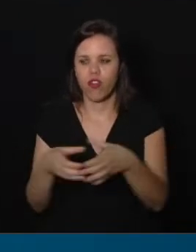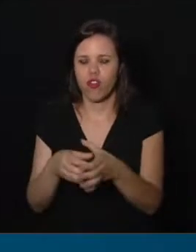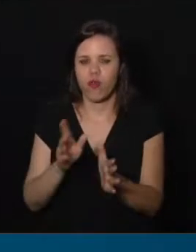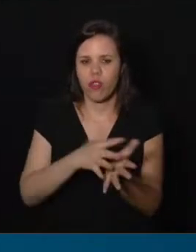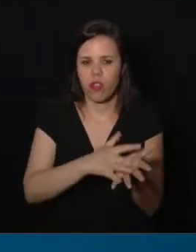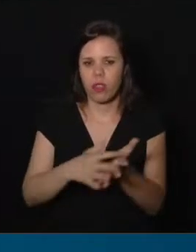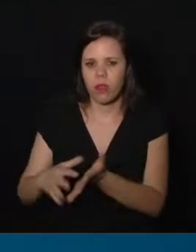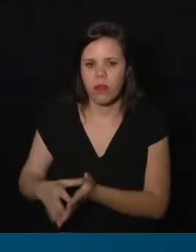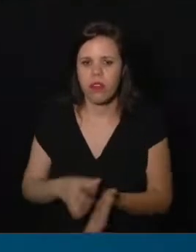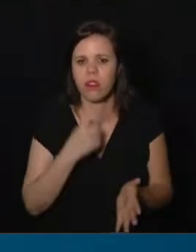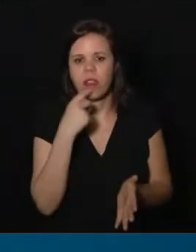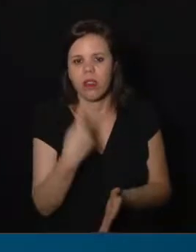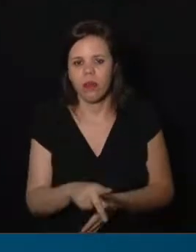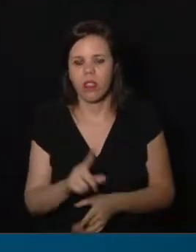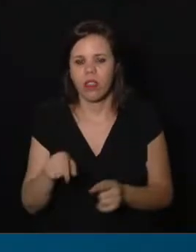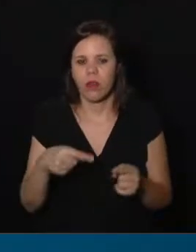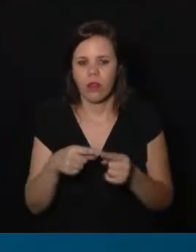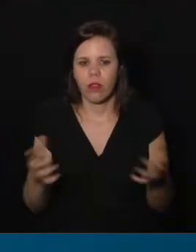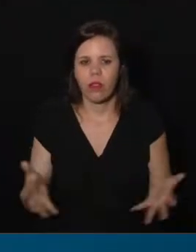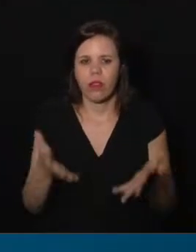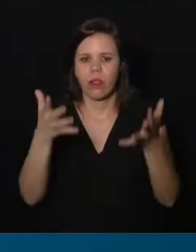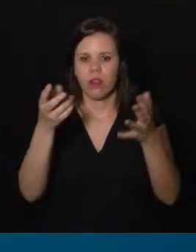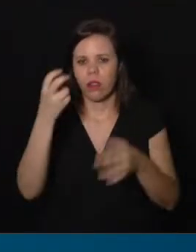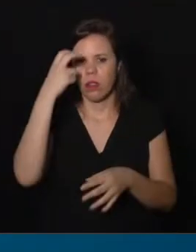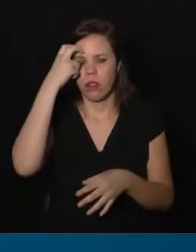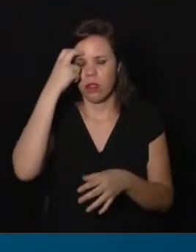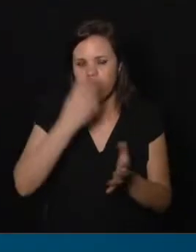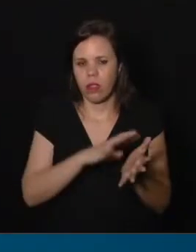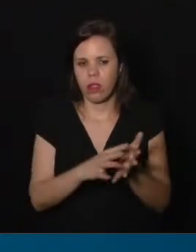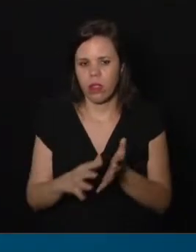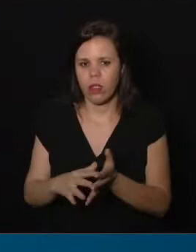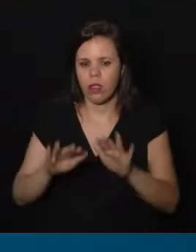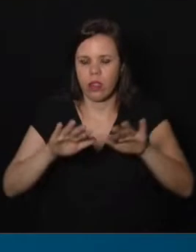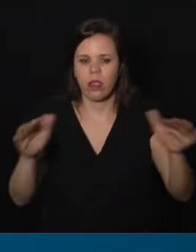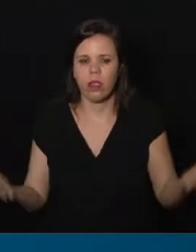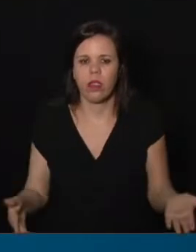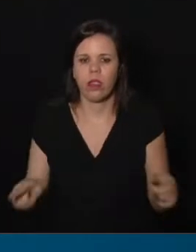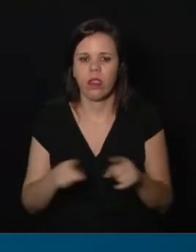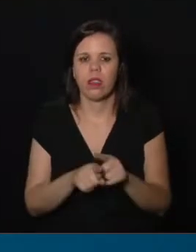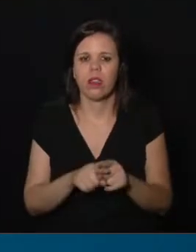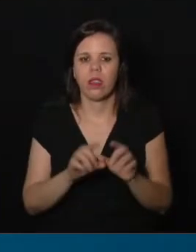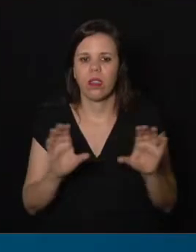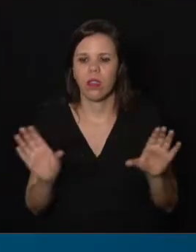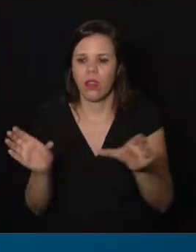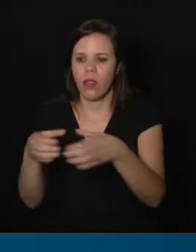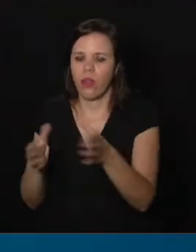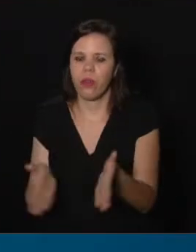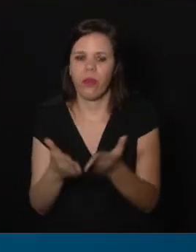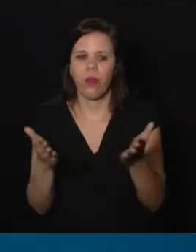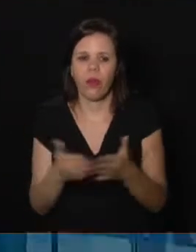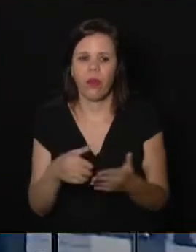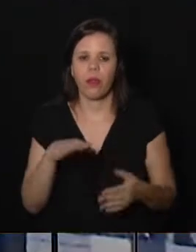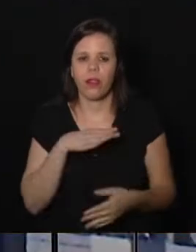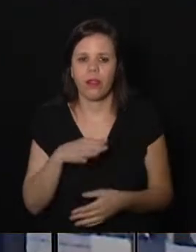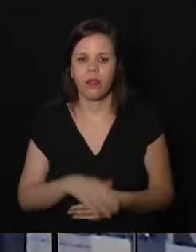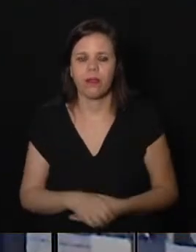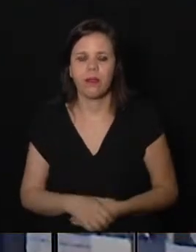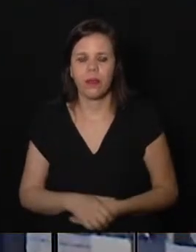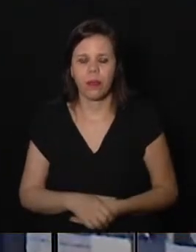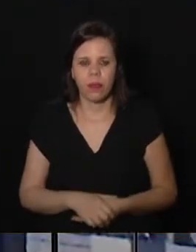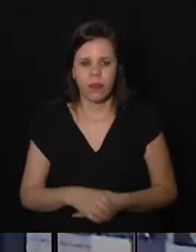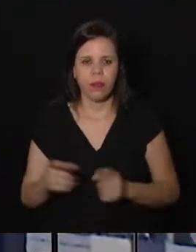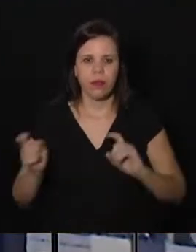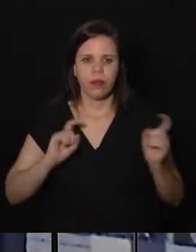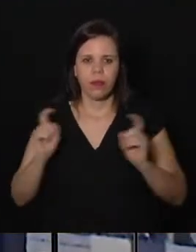campineiros e tem o objetivo de promover a cultura do samba de mesa em comunidades periféricas da cidade. A